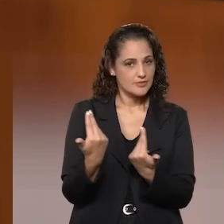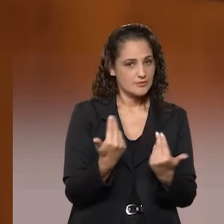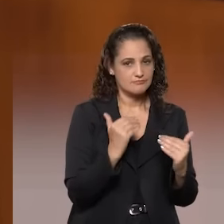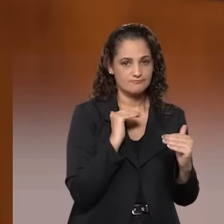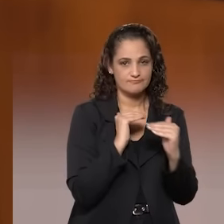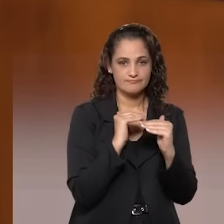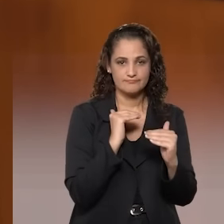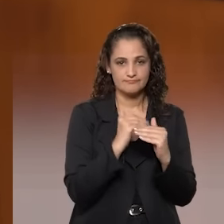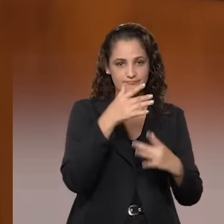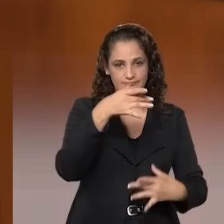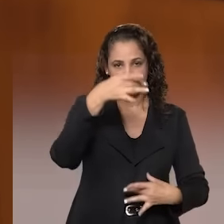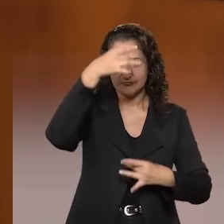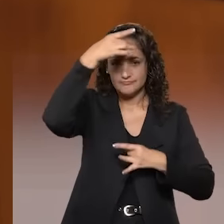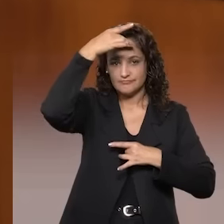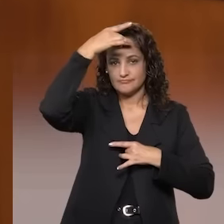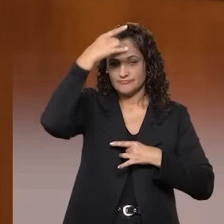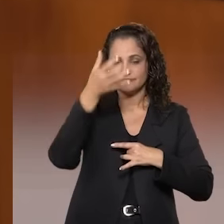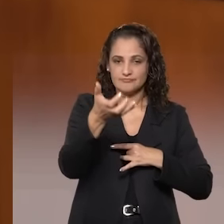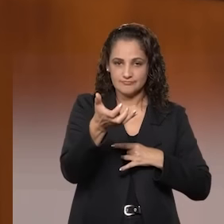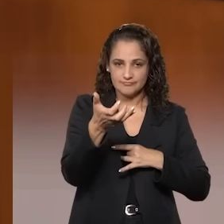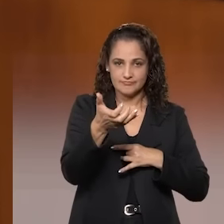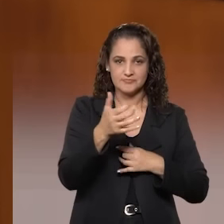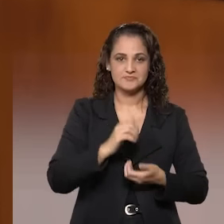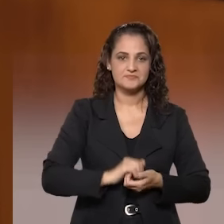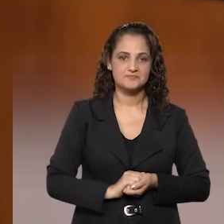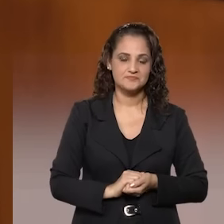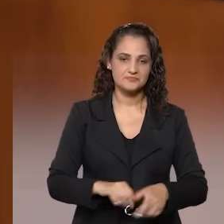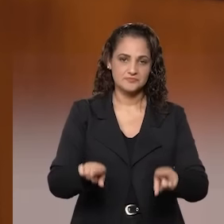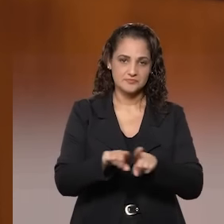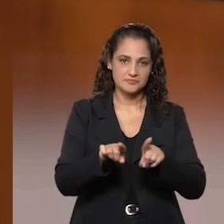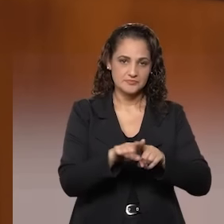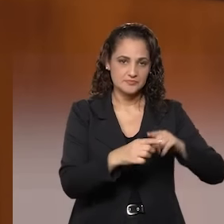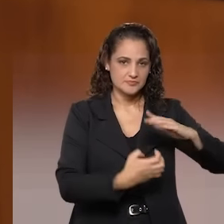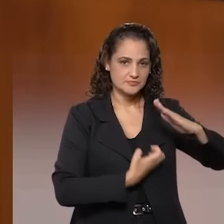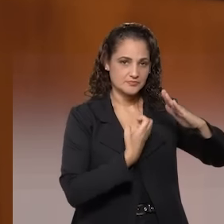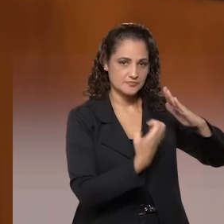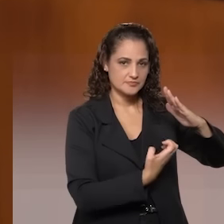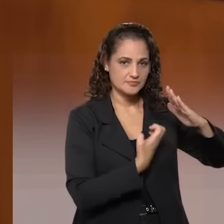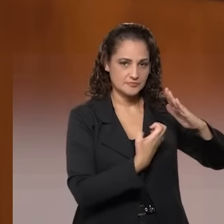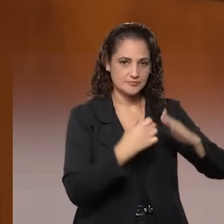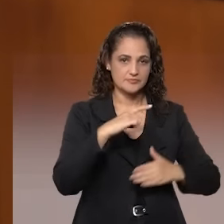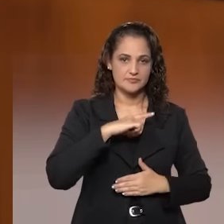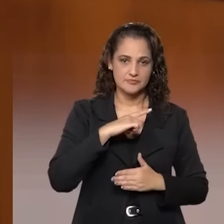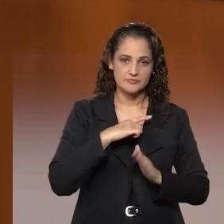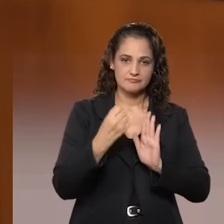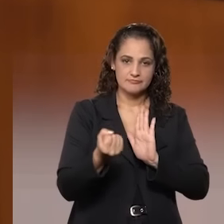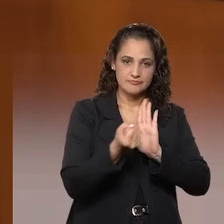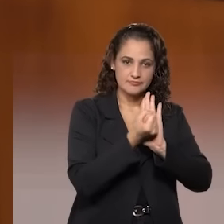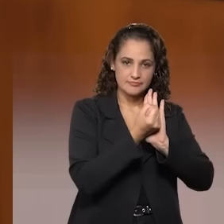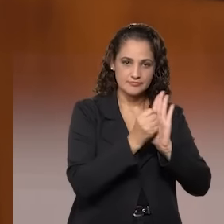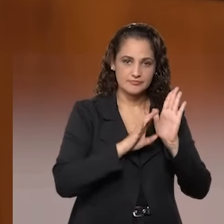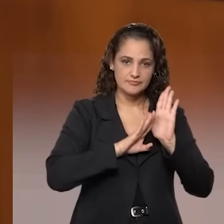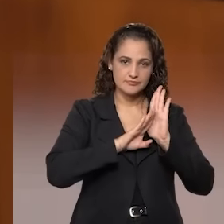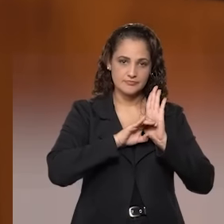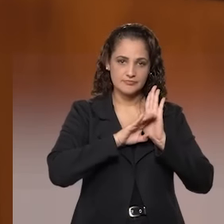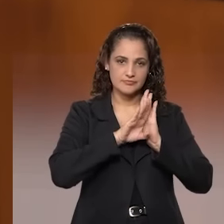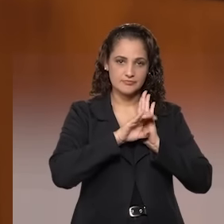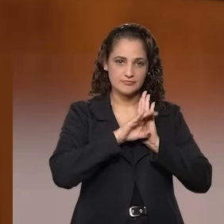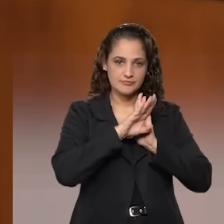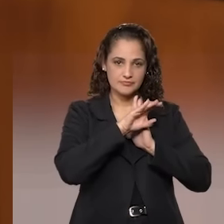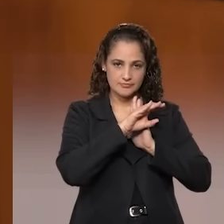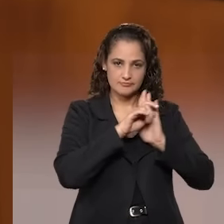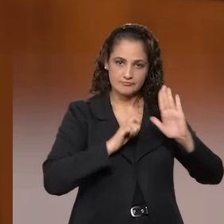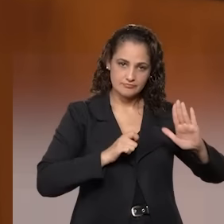das empresas que têm títulos na Bolsa de Valores bolsas bolsa de valores que tem o norte